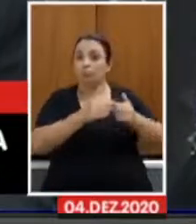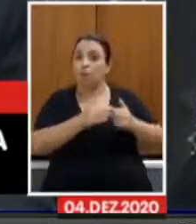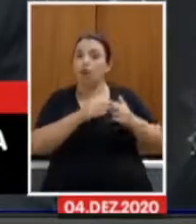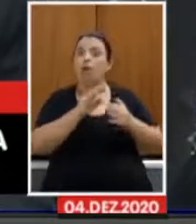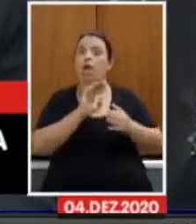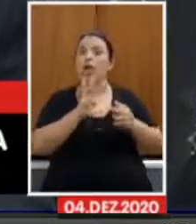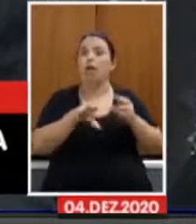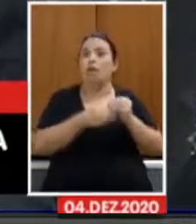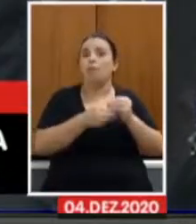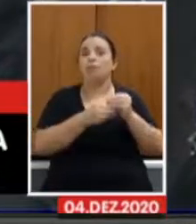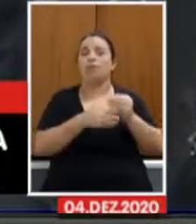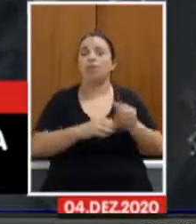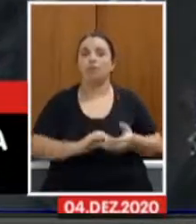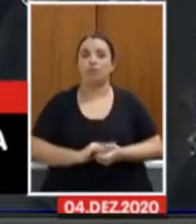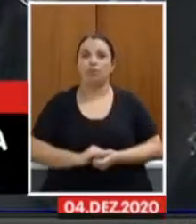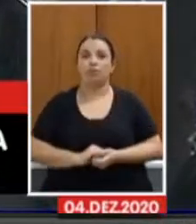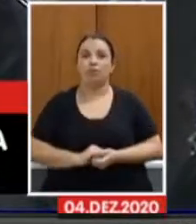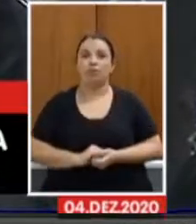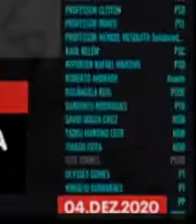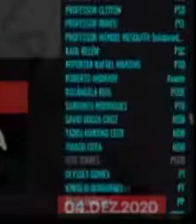votação.